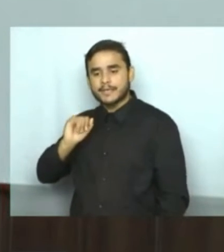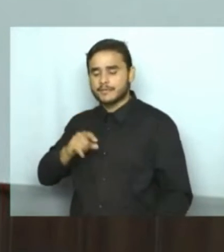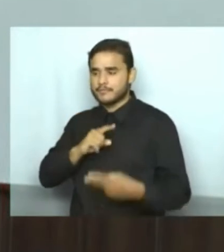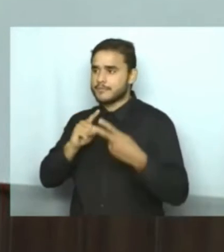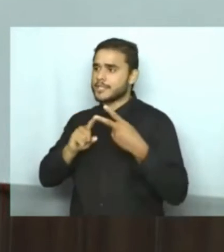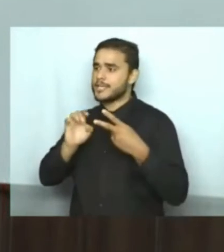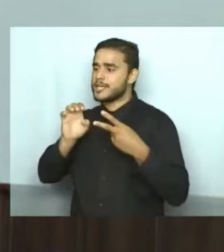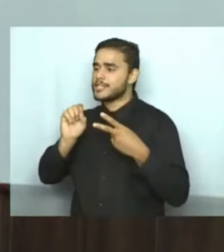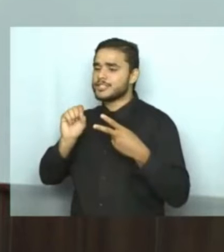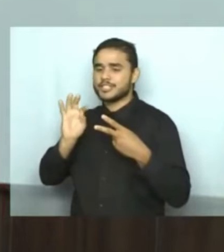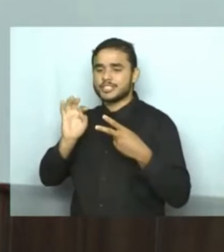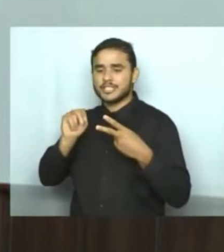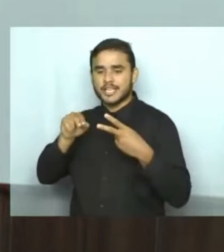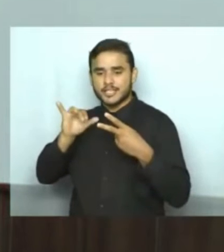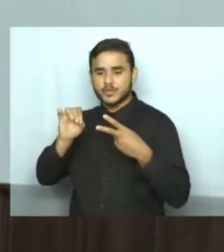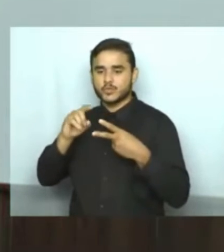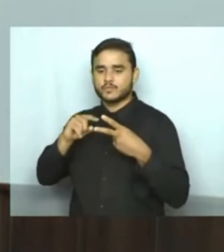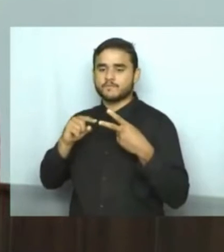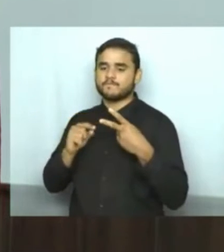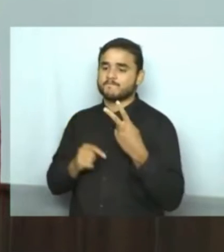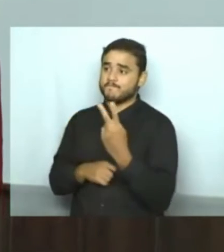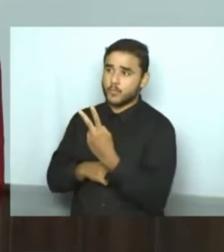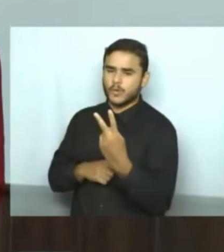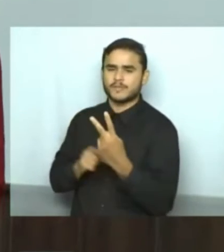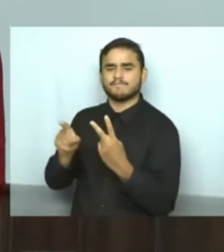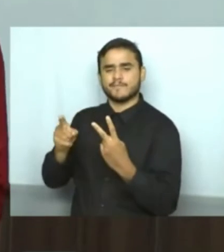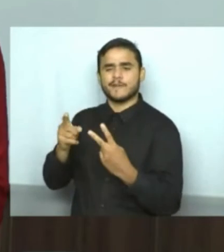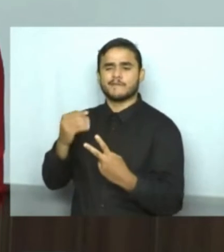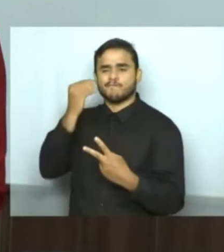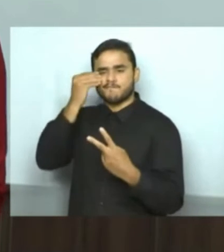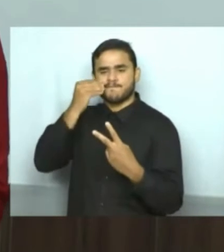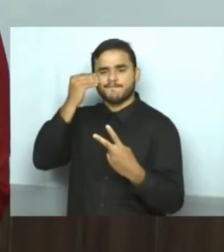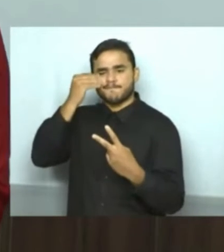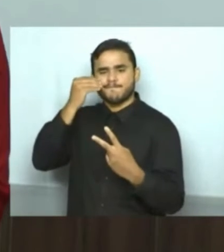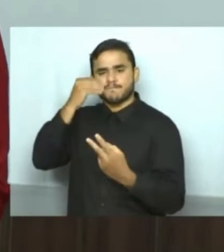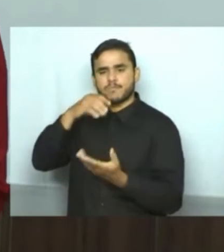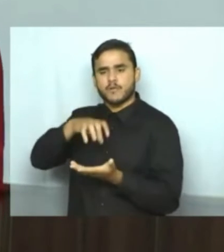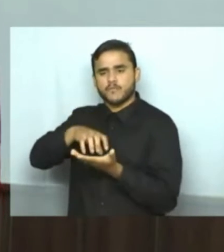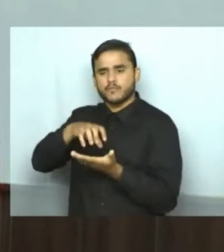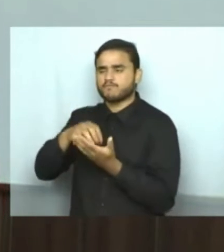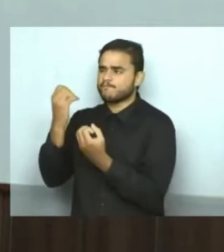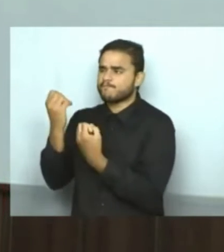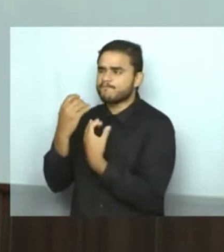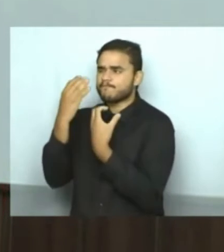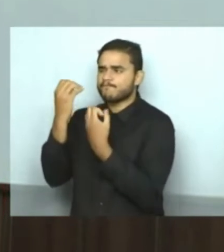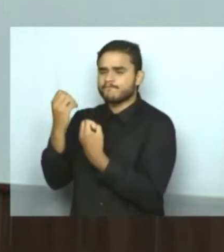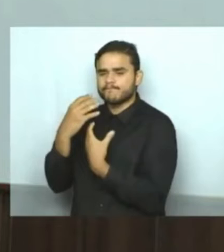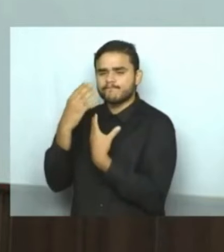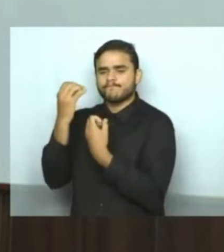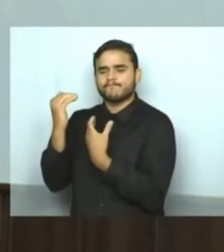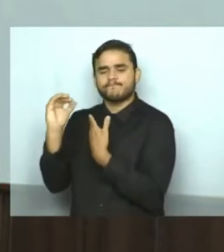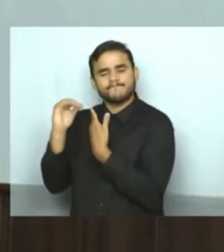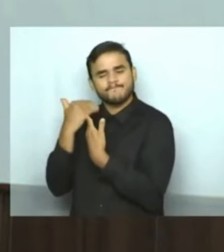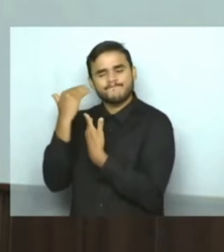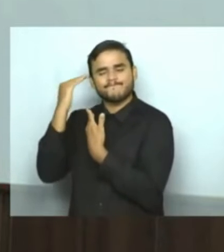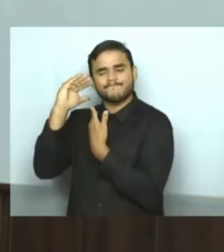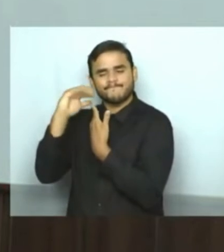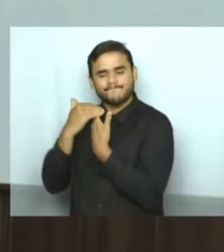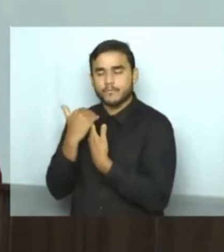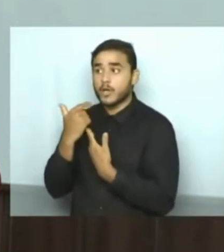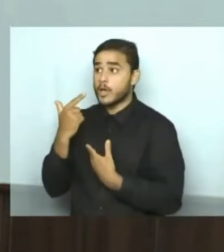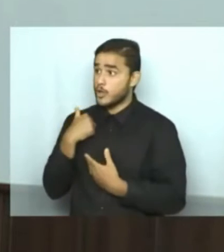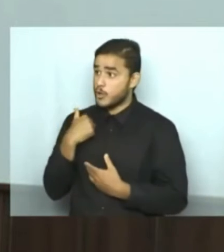funcionários antigos da casa e que muito nos ensinaram. Aprendi muito aqui e essa experiência eu vou levar comigo para